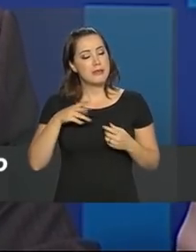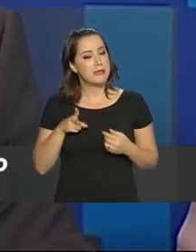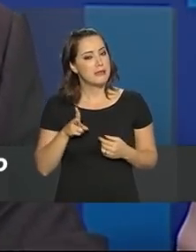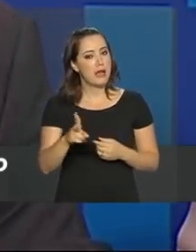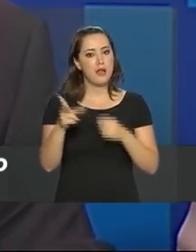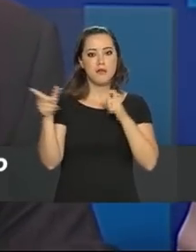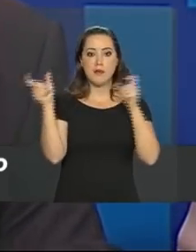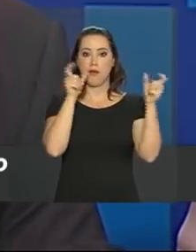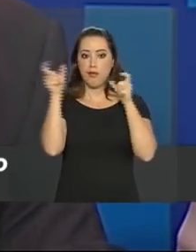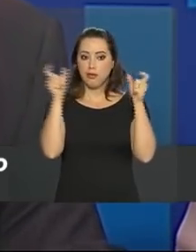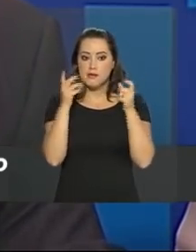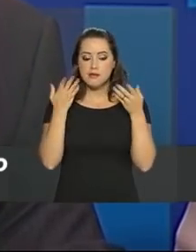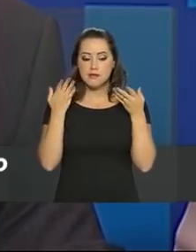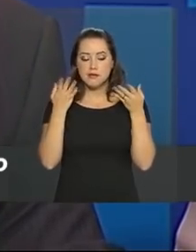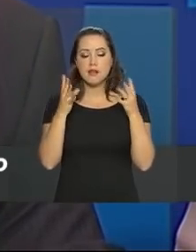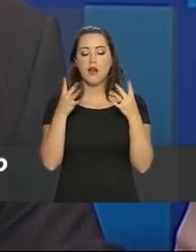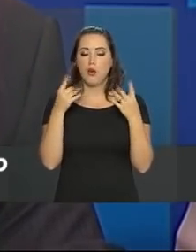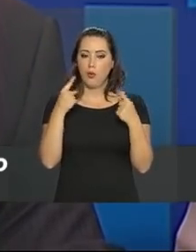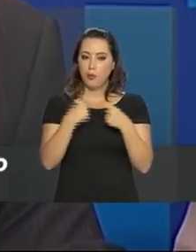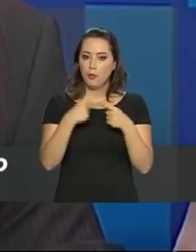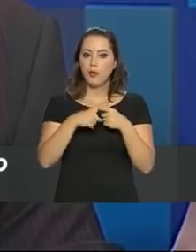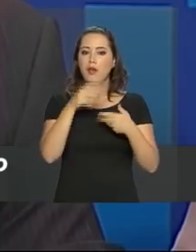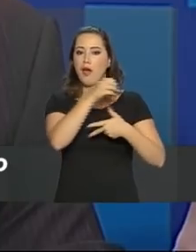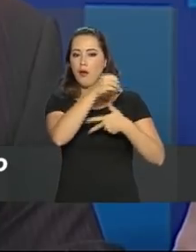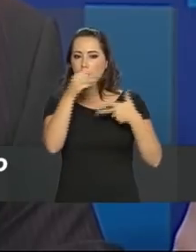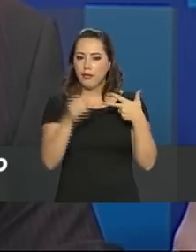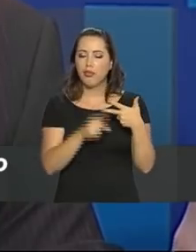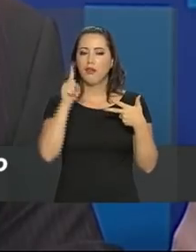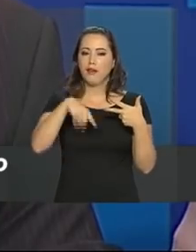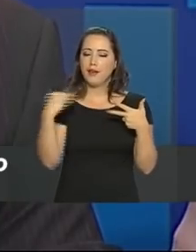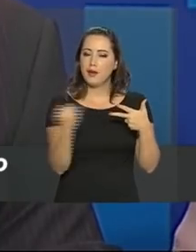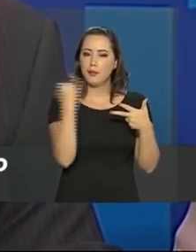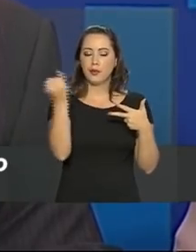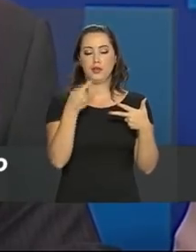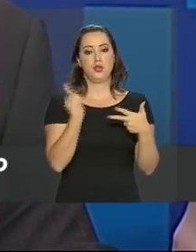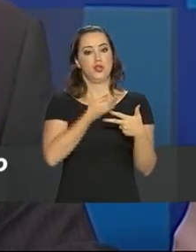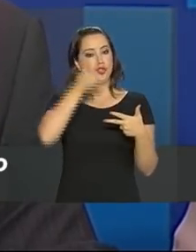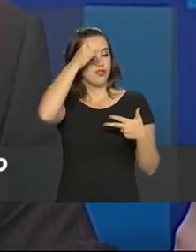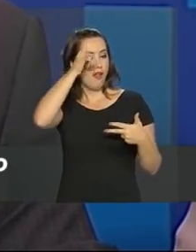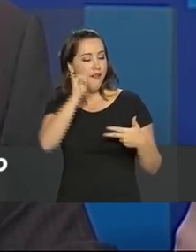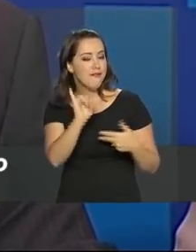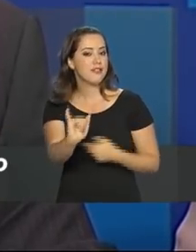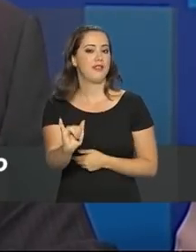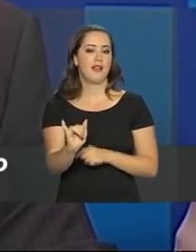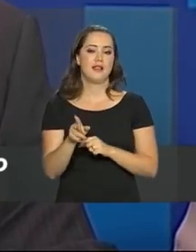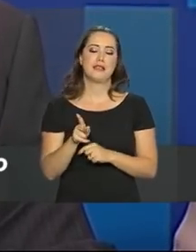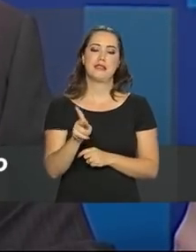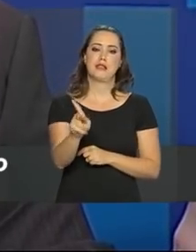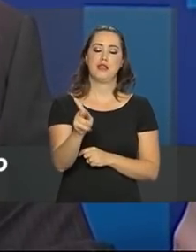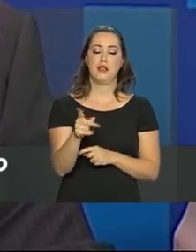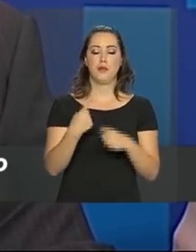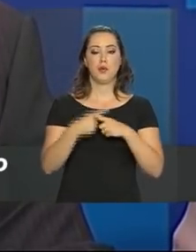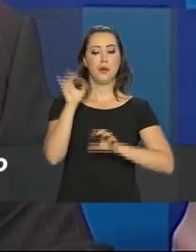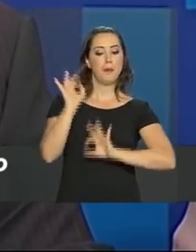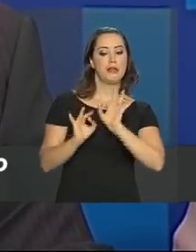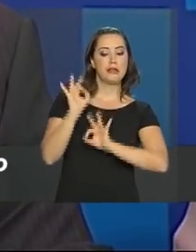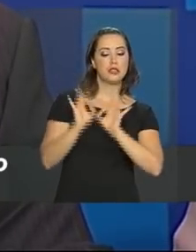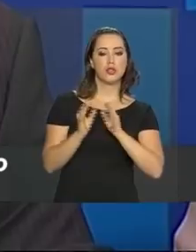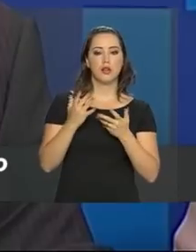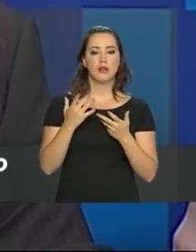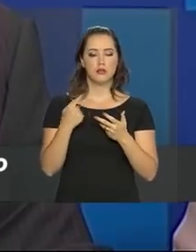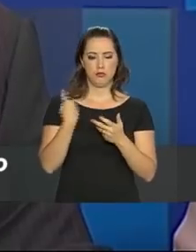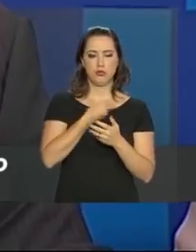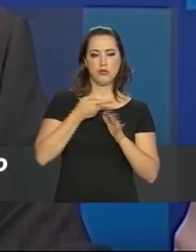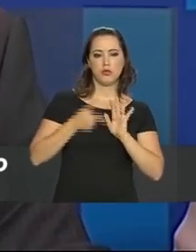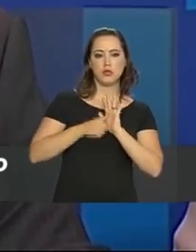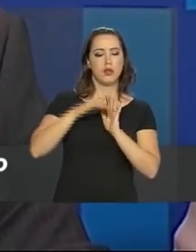exame vale muita coisa e nós vamos sempre combater vocês vão ver esse perfil aqui especialmente planejado pelo inep vamos sempre combater qualquer